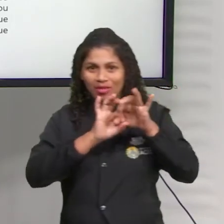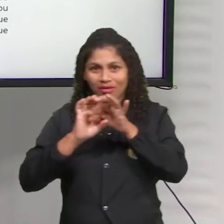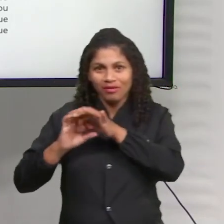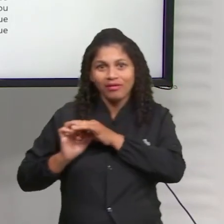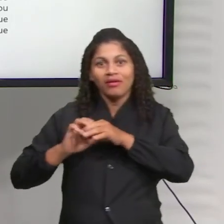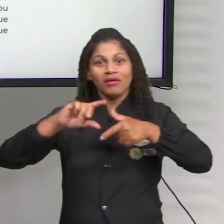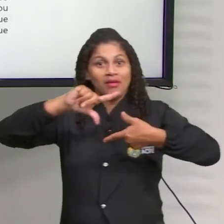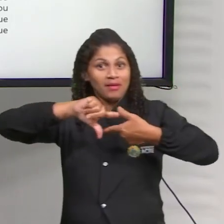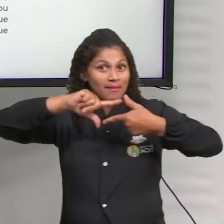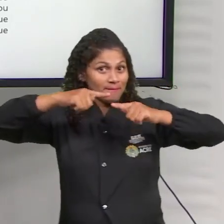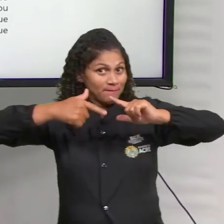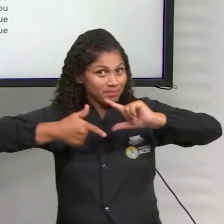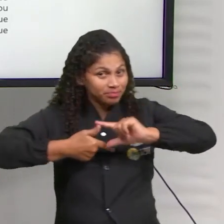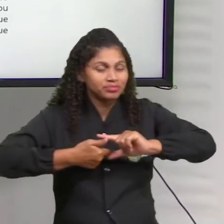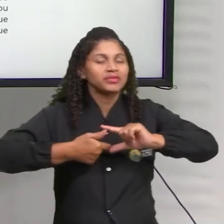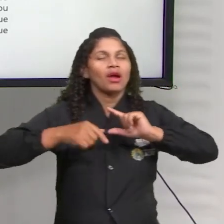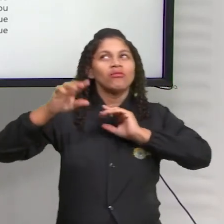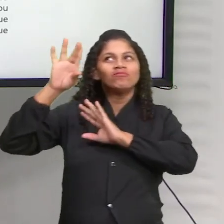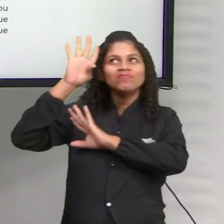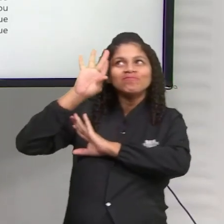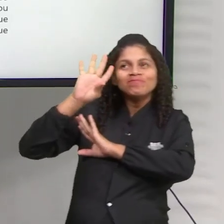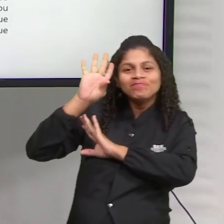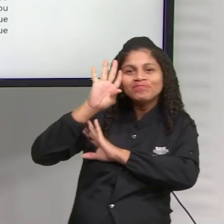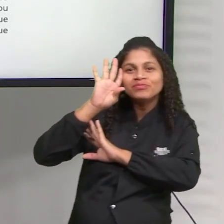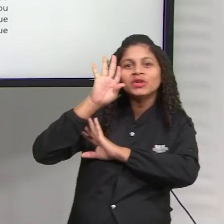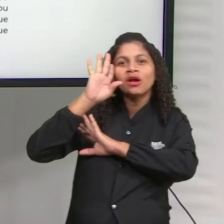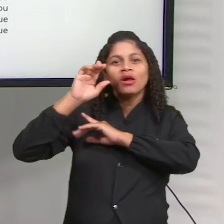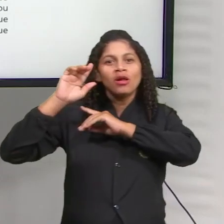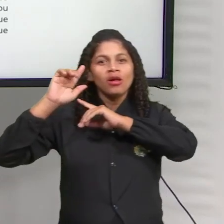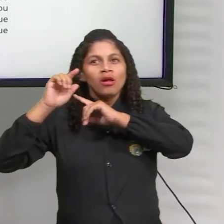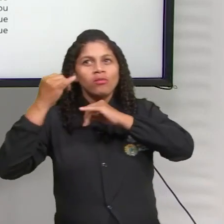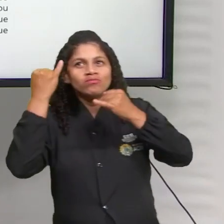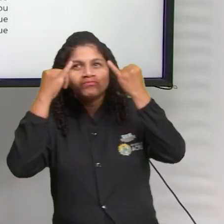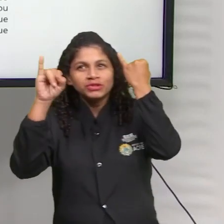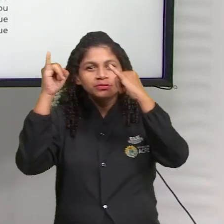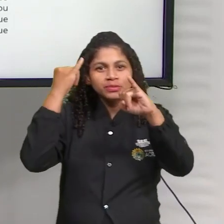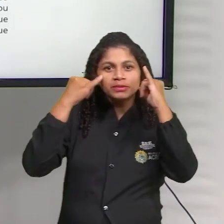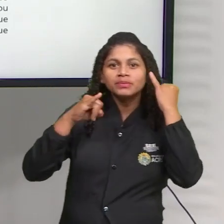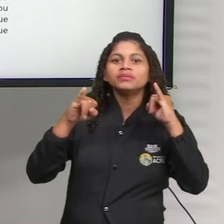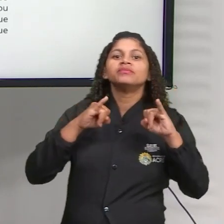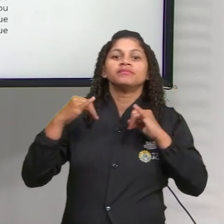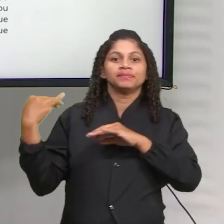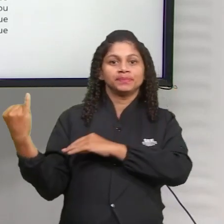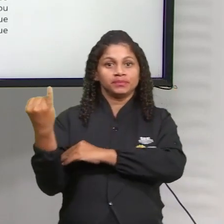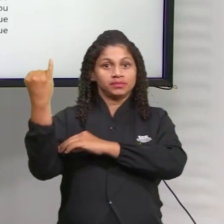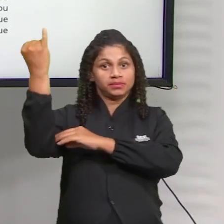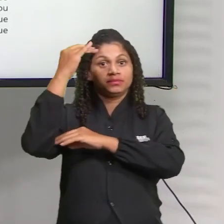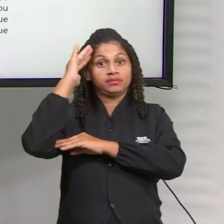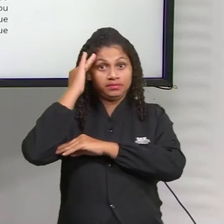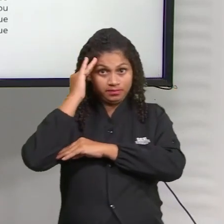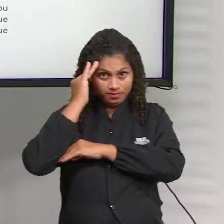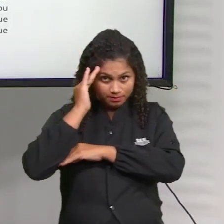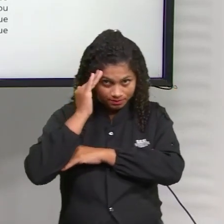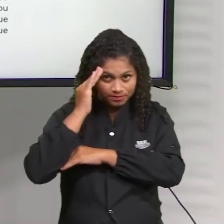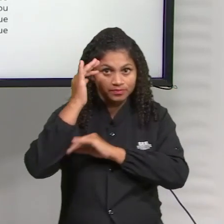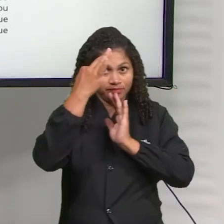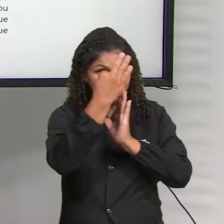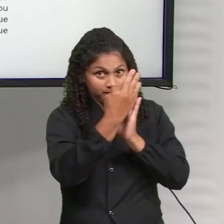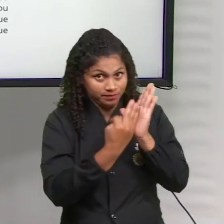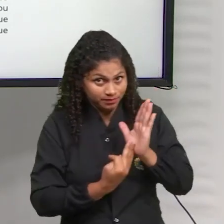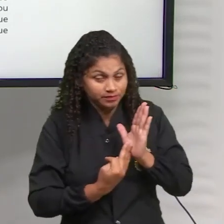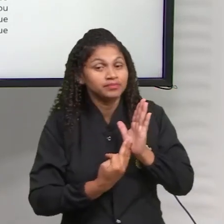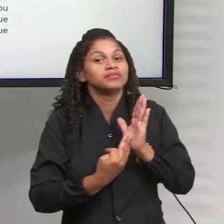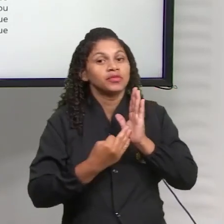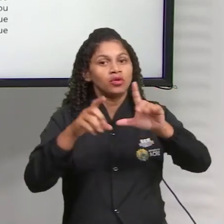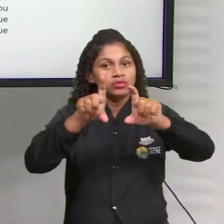introspecção, as ideias da consciência, o fluxo de ideias vai ser importante para poder entender essa narrativa. É um trecho de um